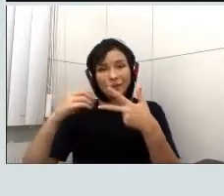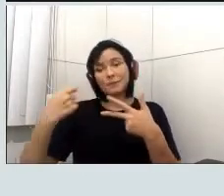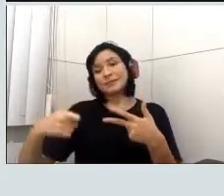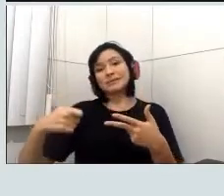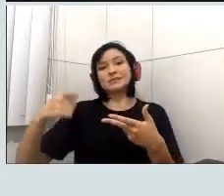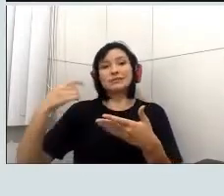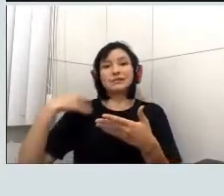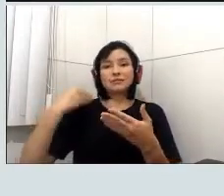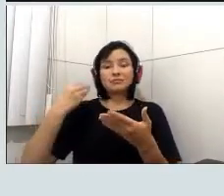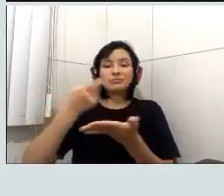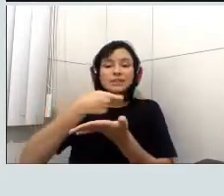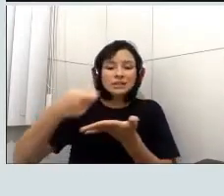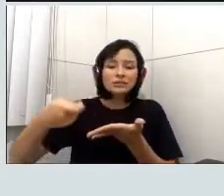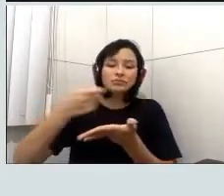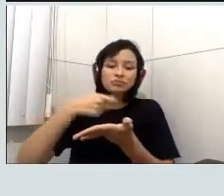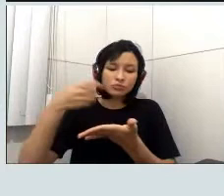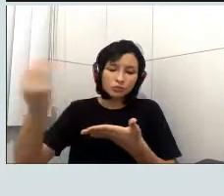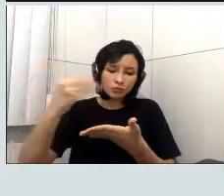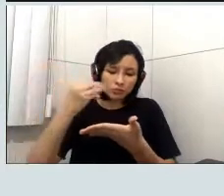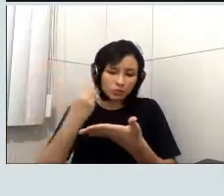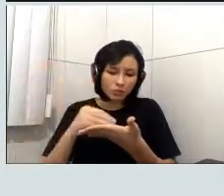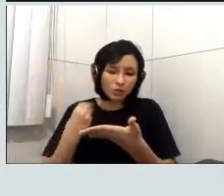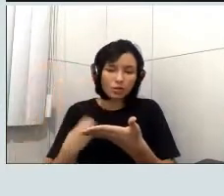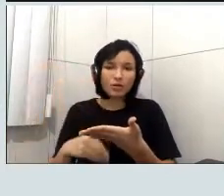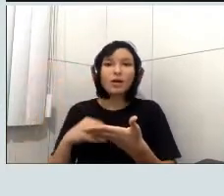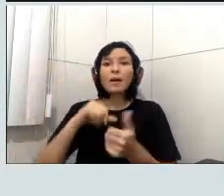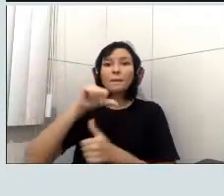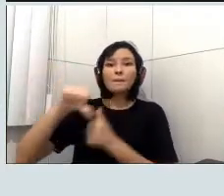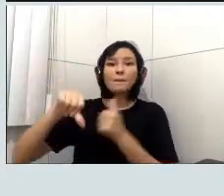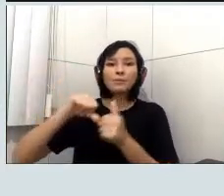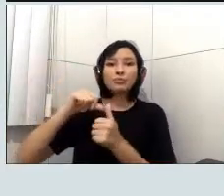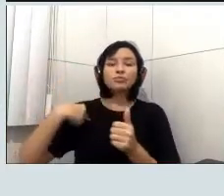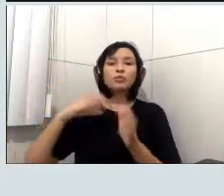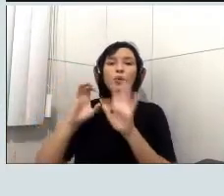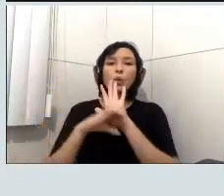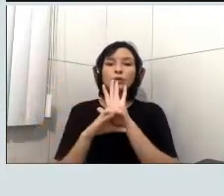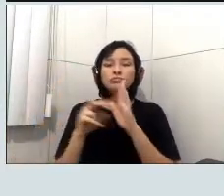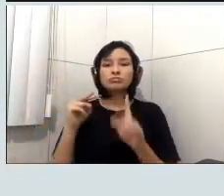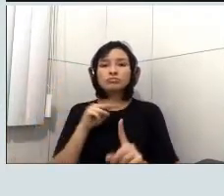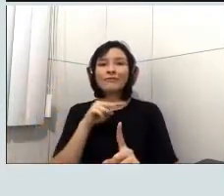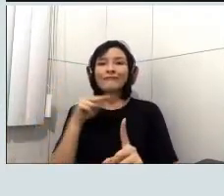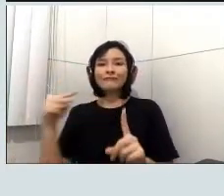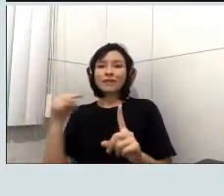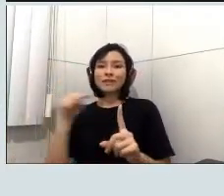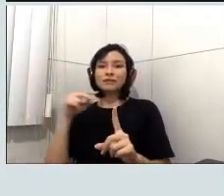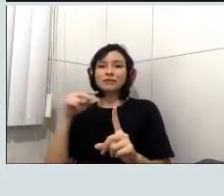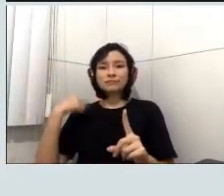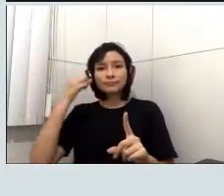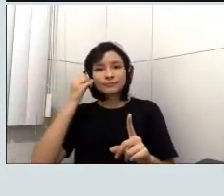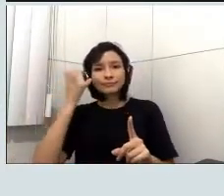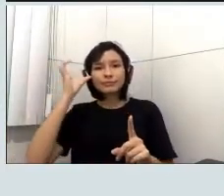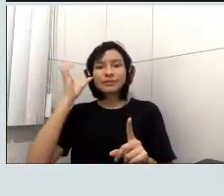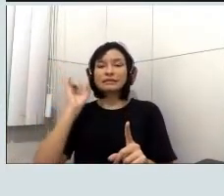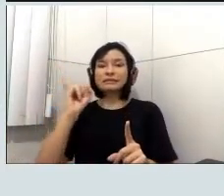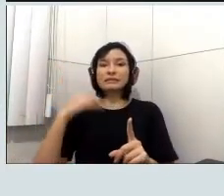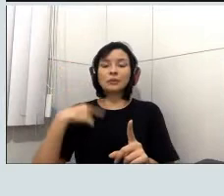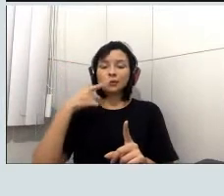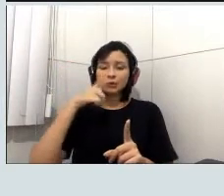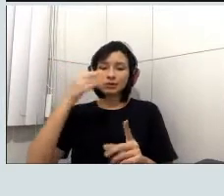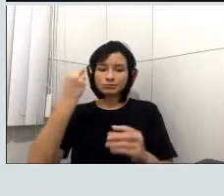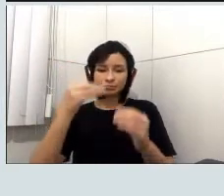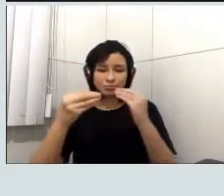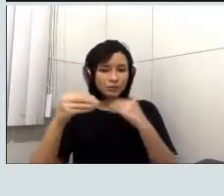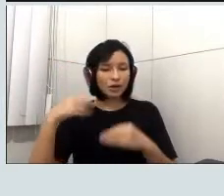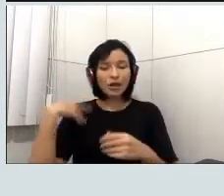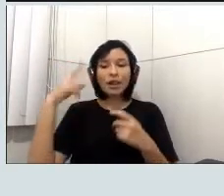muda muito os nossos conceitos, os nossos pontos de vista, porque se a gente anota, a gente vai lembrar onde a